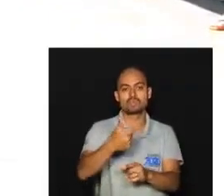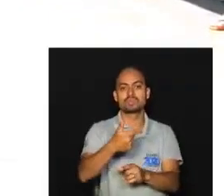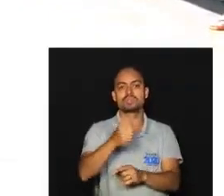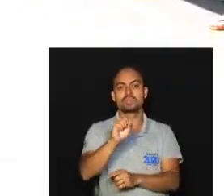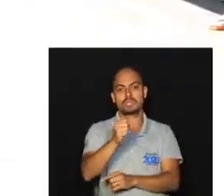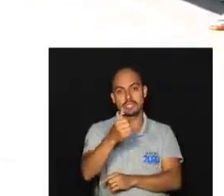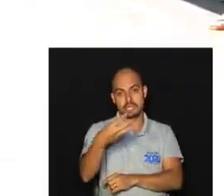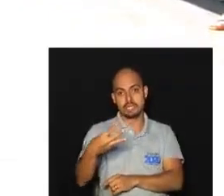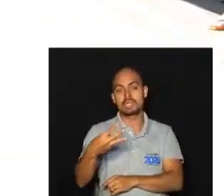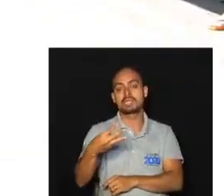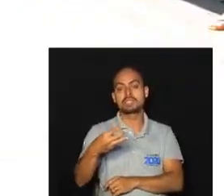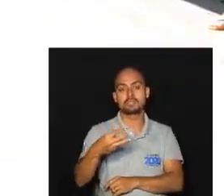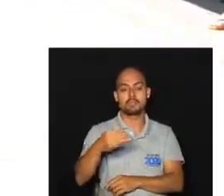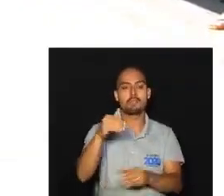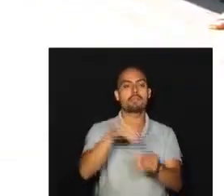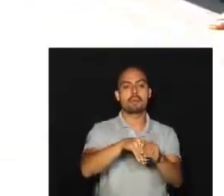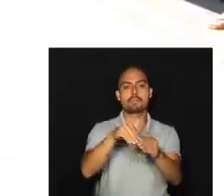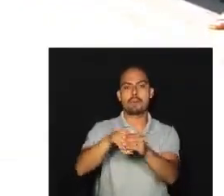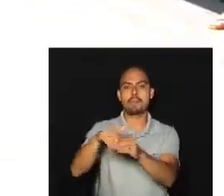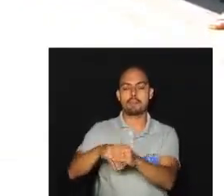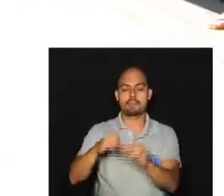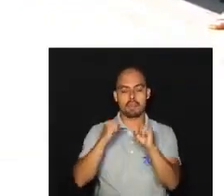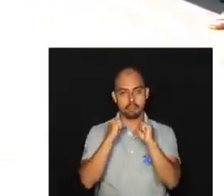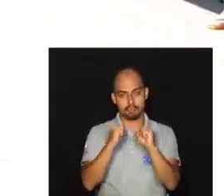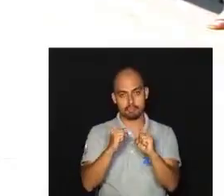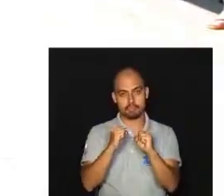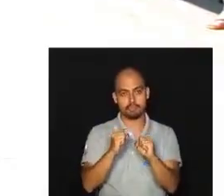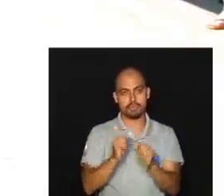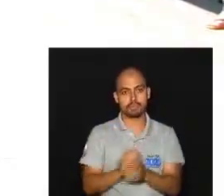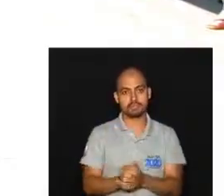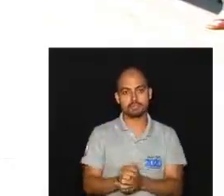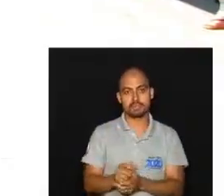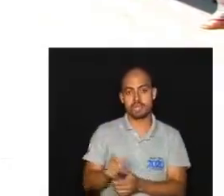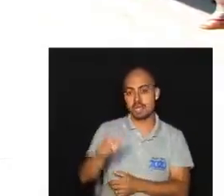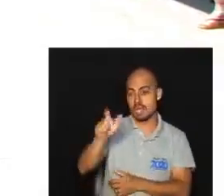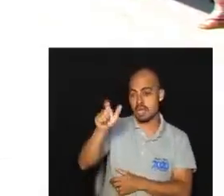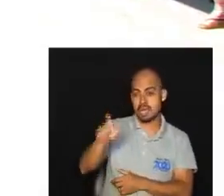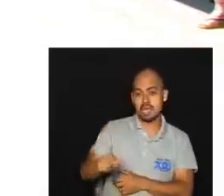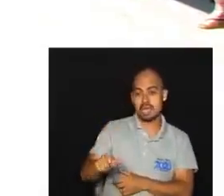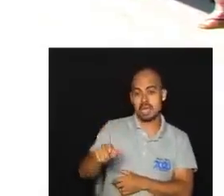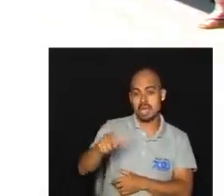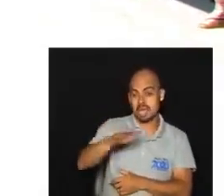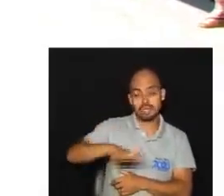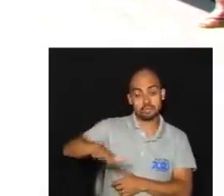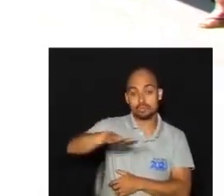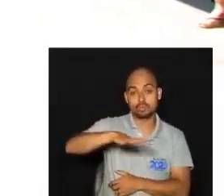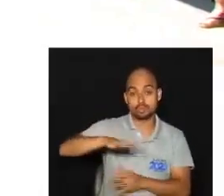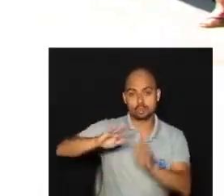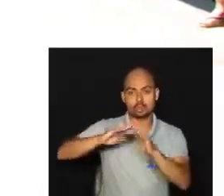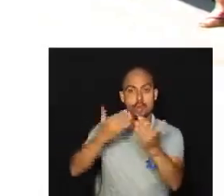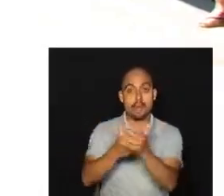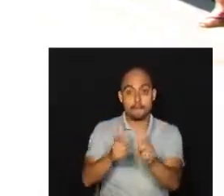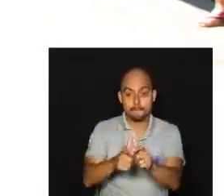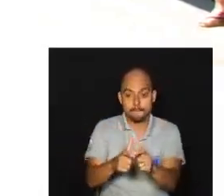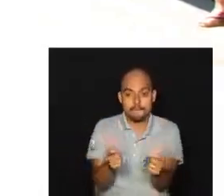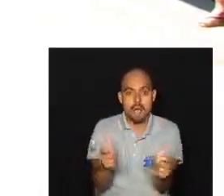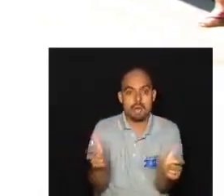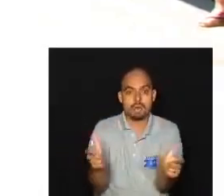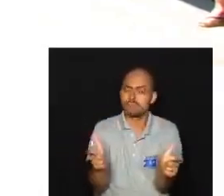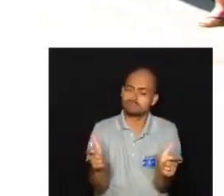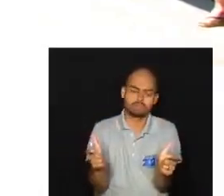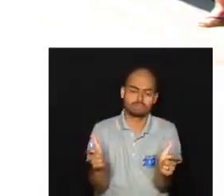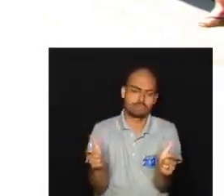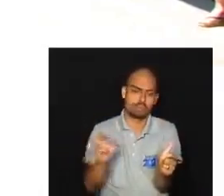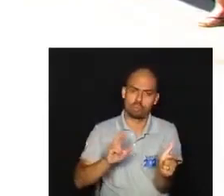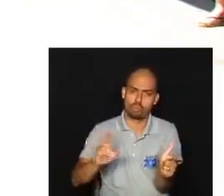6.283 eleitores aptos a votar. Ela não é a maior escola, ou seja, o maior local de votação da